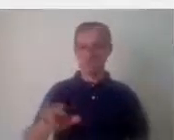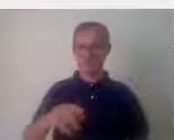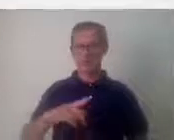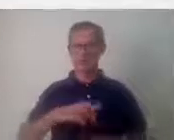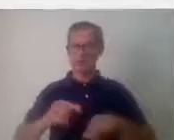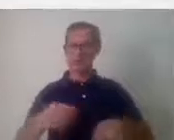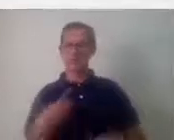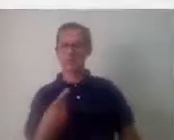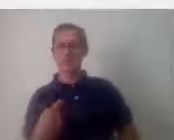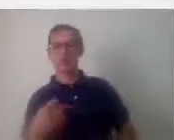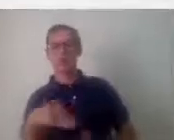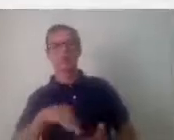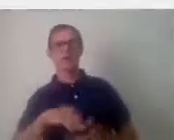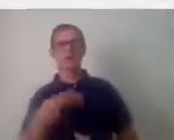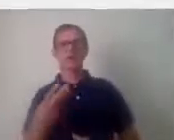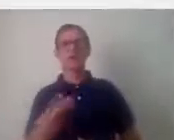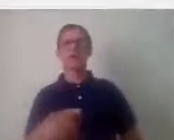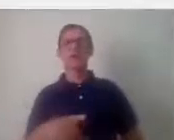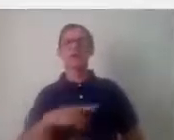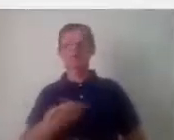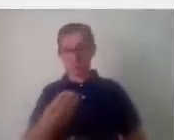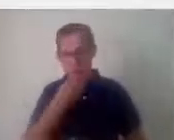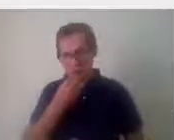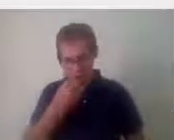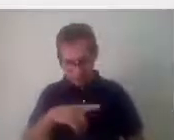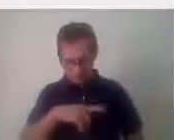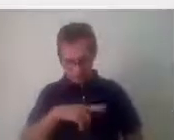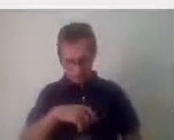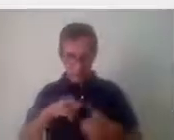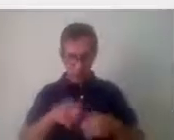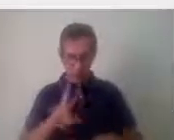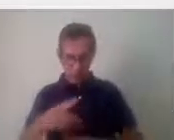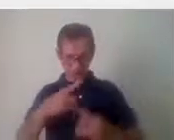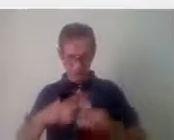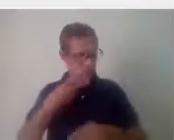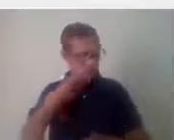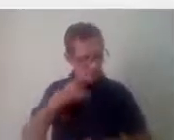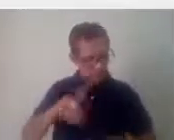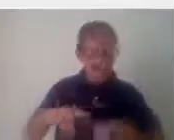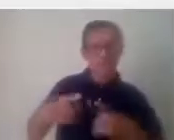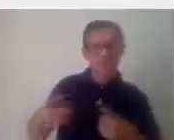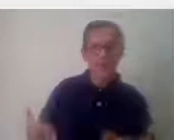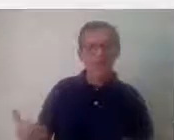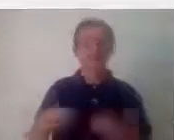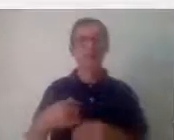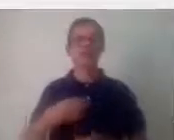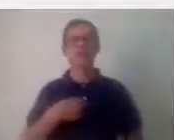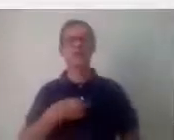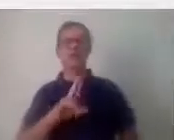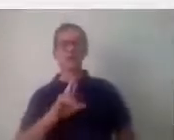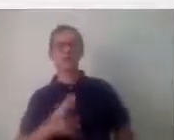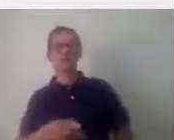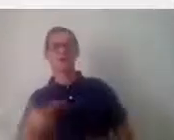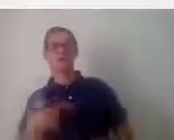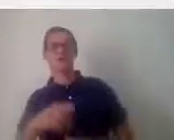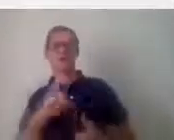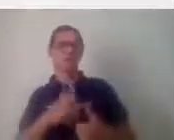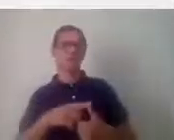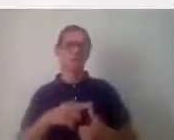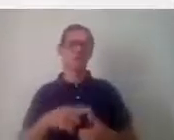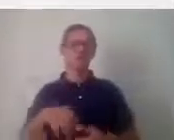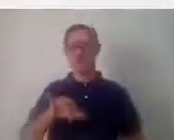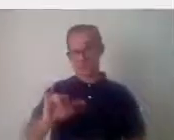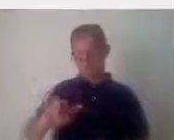de 1 a 3. Quais são as possibilidades? Nós temos essas duas possibilidades. Agora, eu vou resolver a segunda. Primeiro em relação